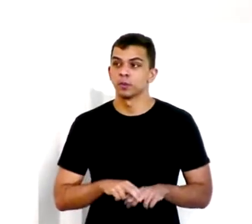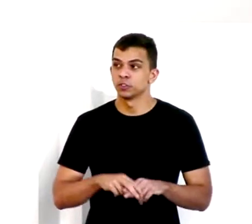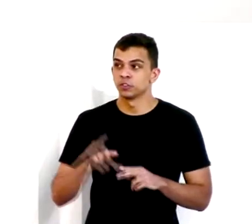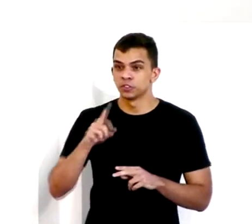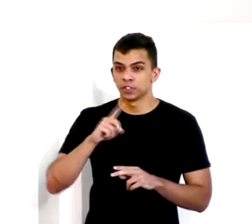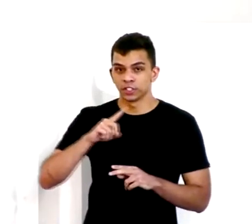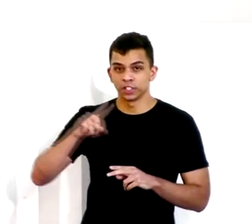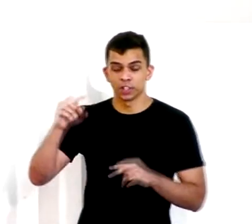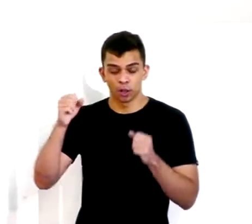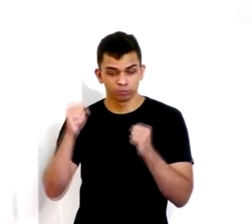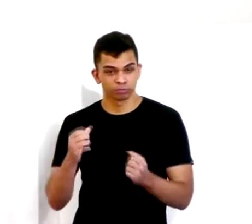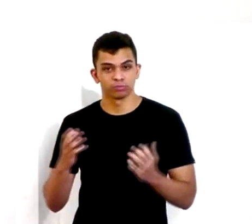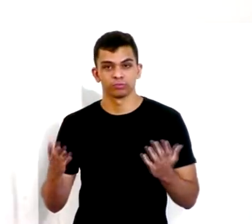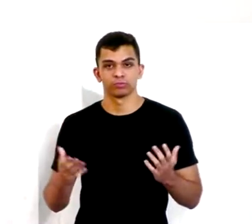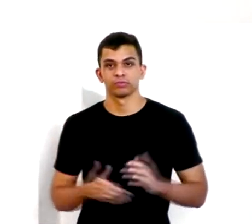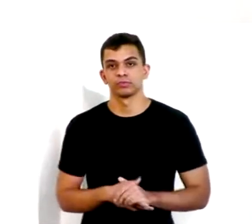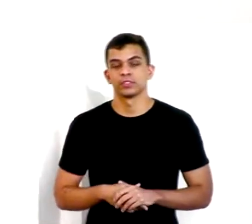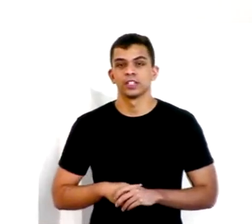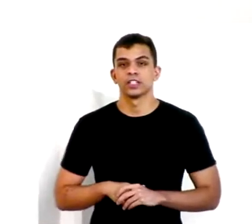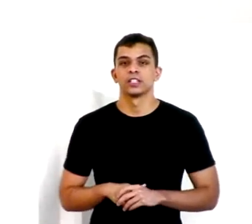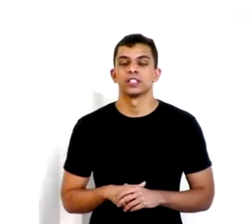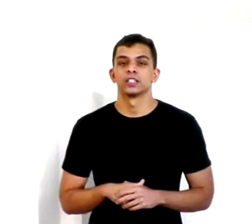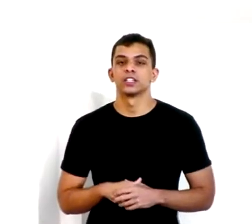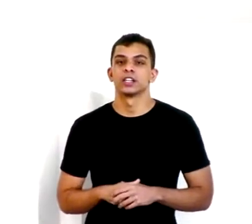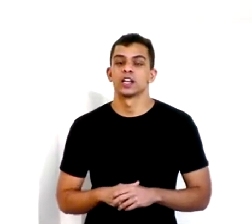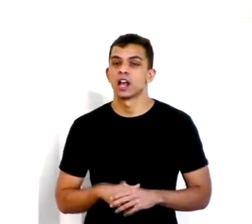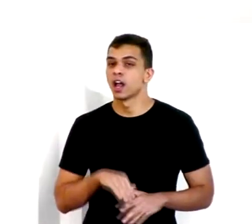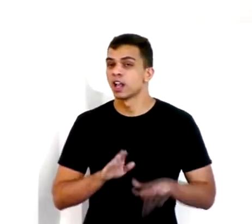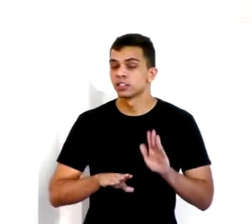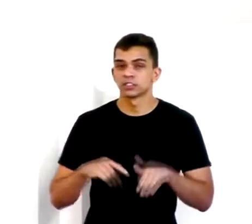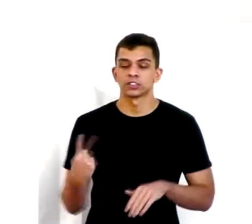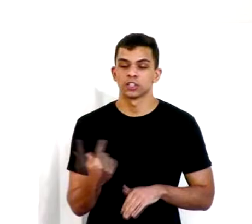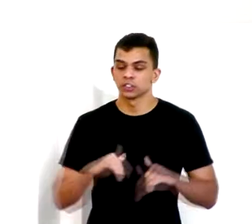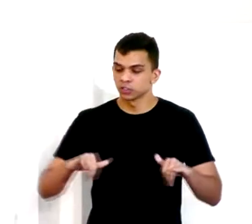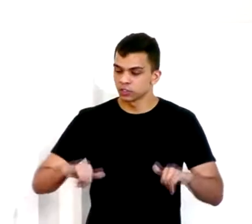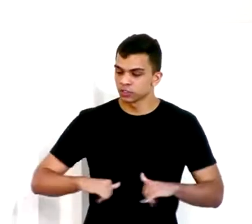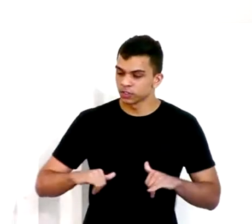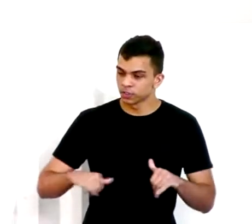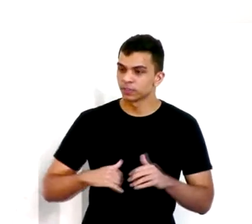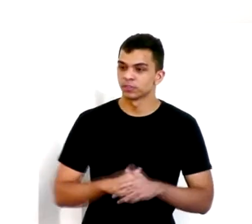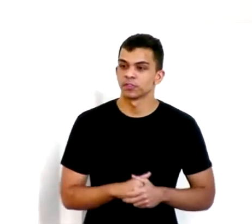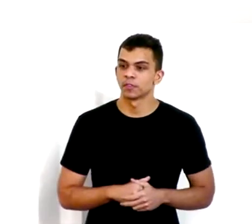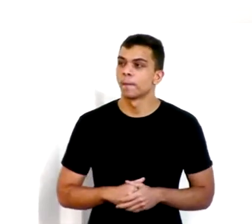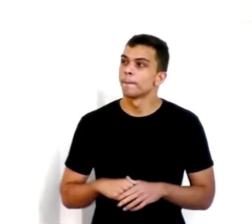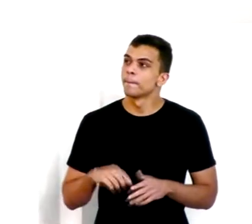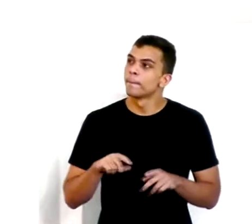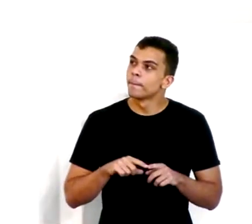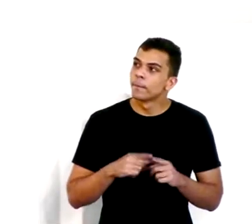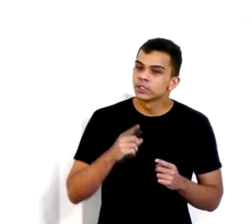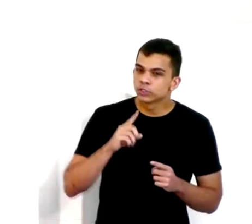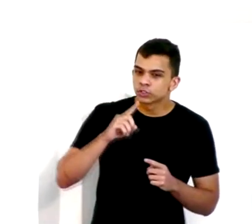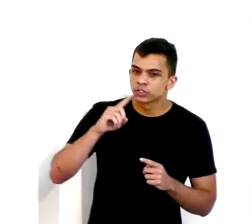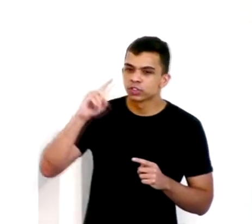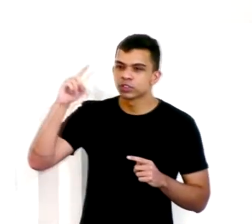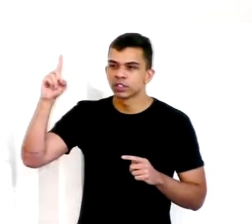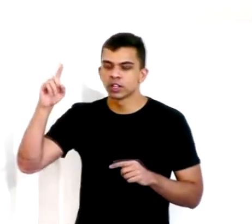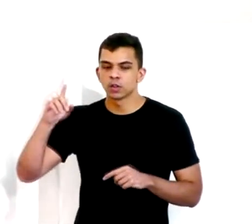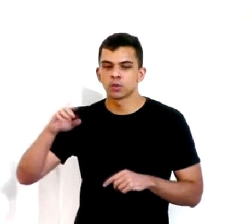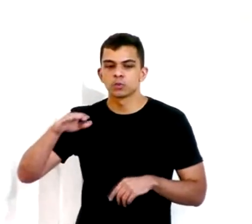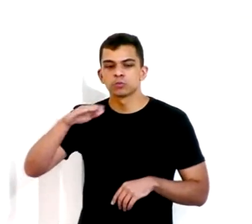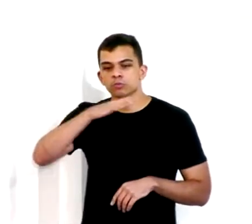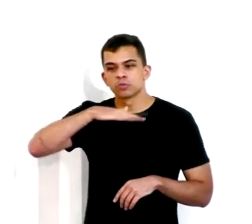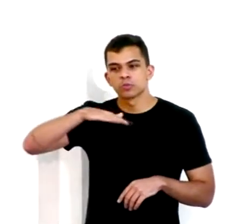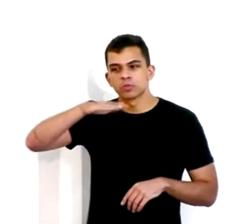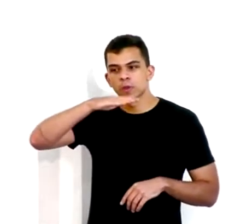por causas escondidas na soberania do nosso Deus. Este homem